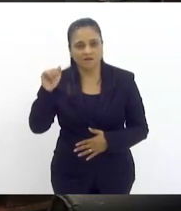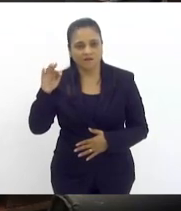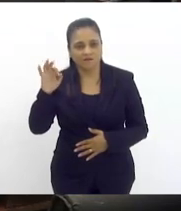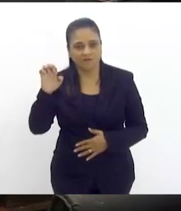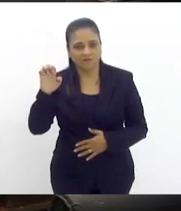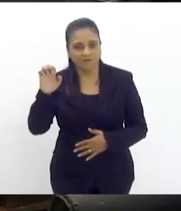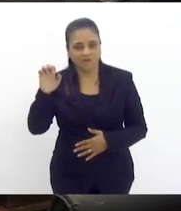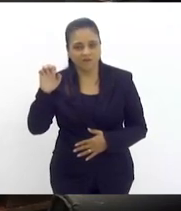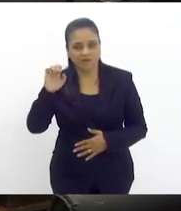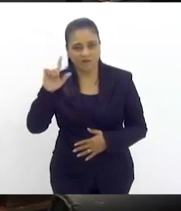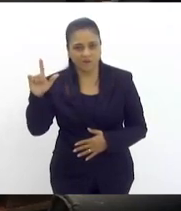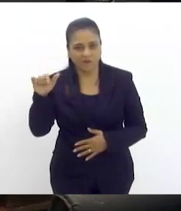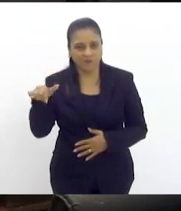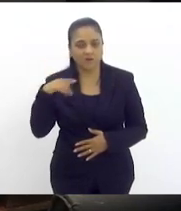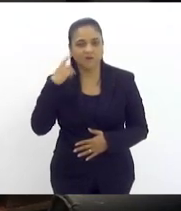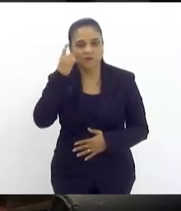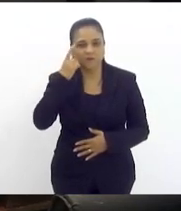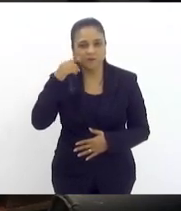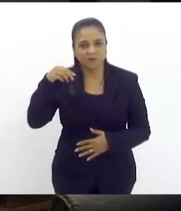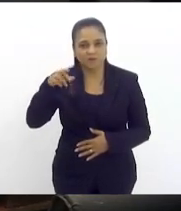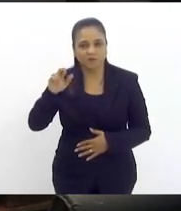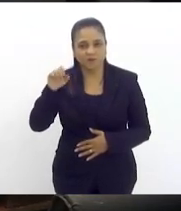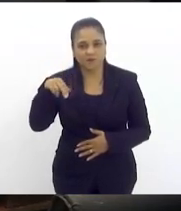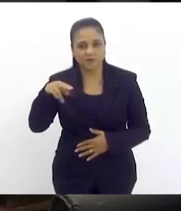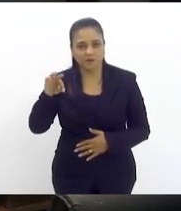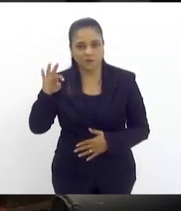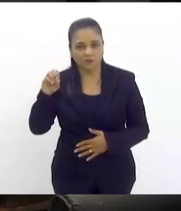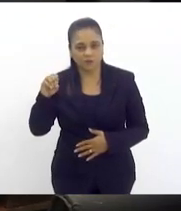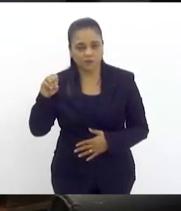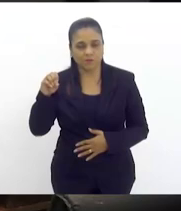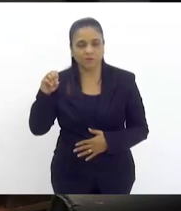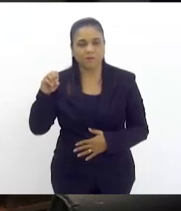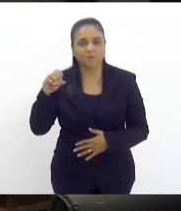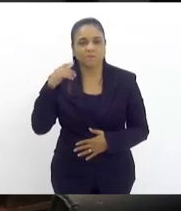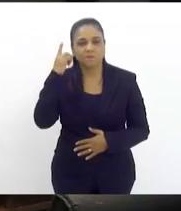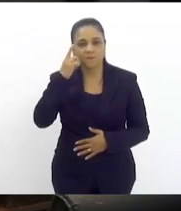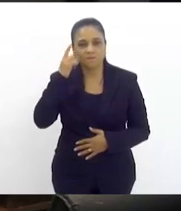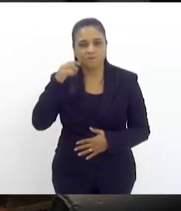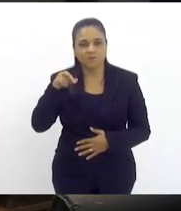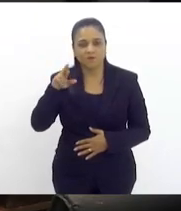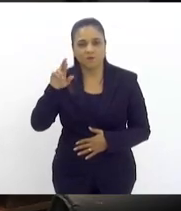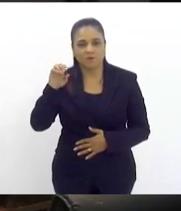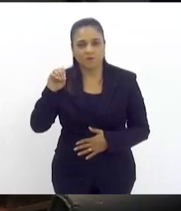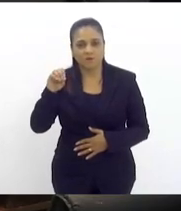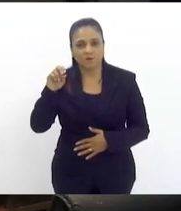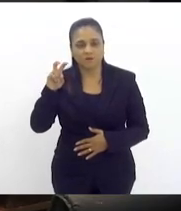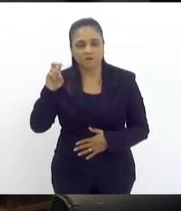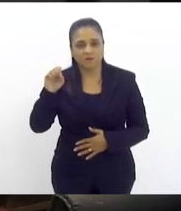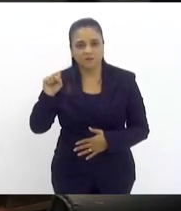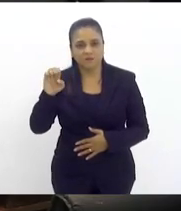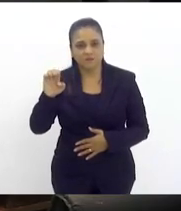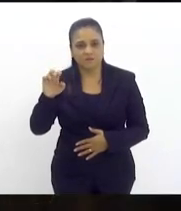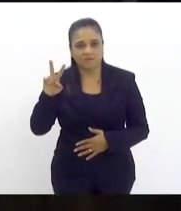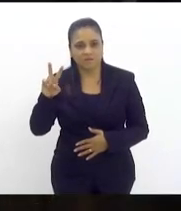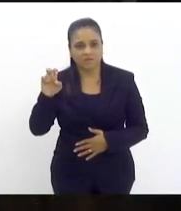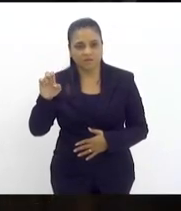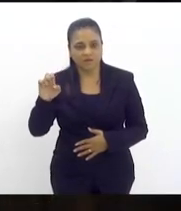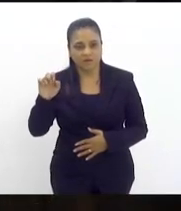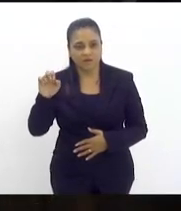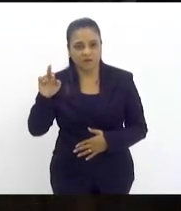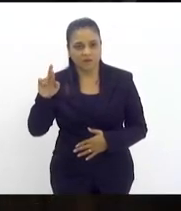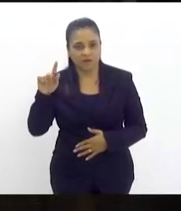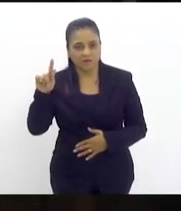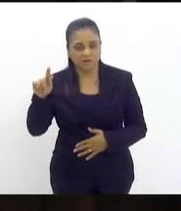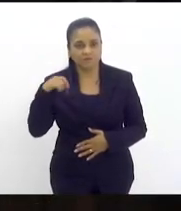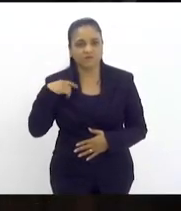Deputado Renato Machado. Deputado Rosenberg Reis. Deputado